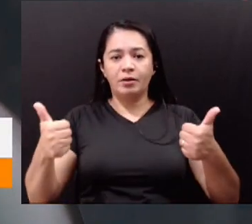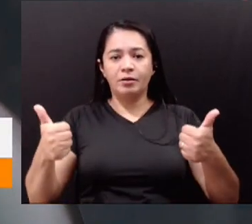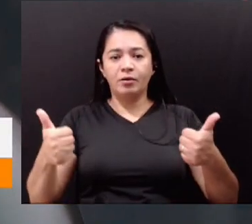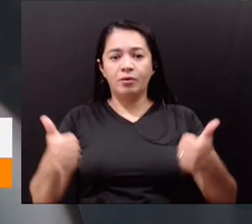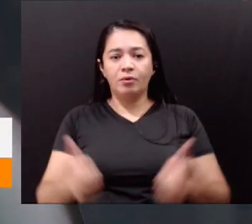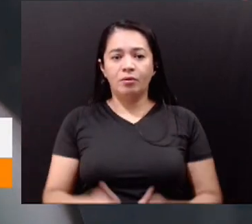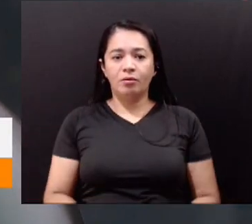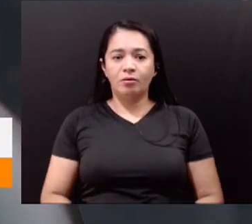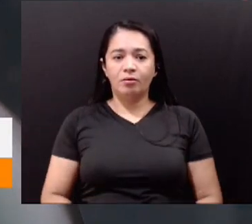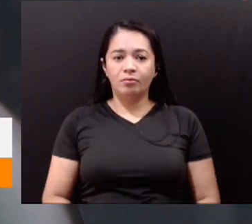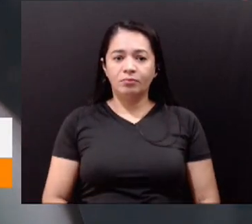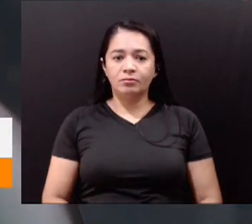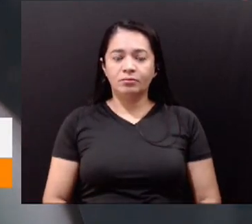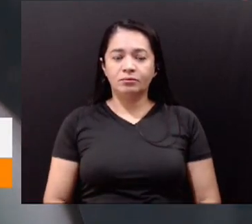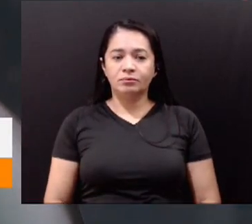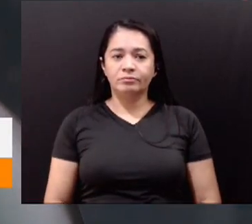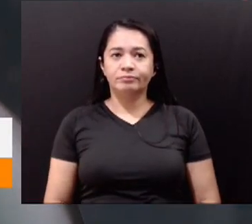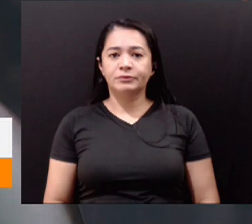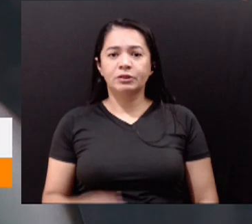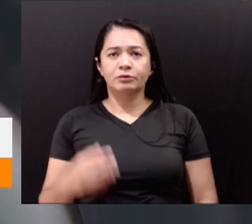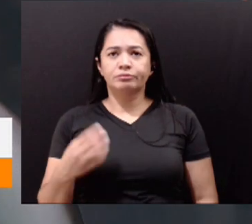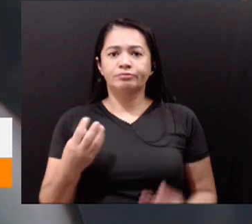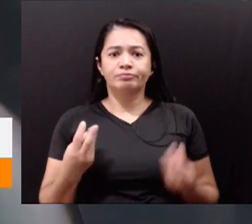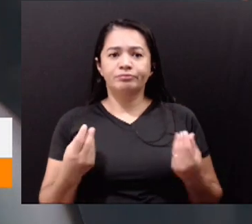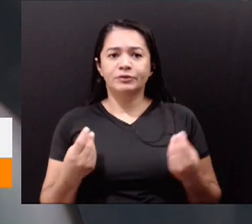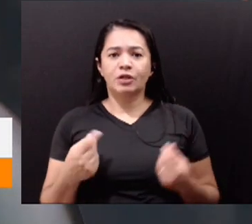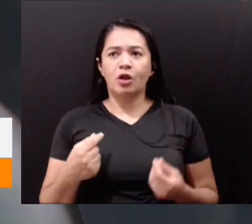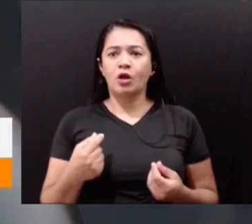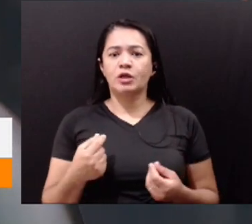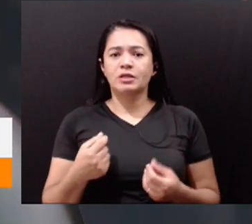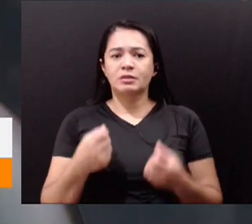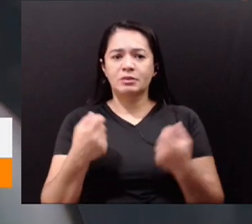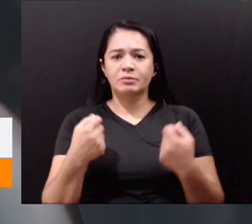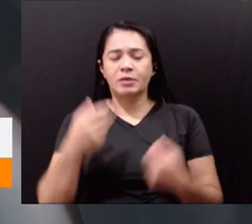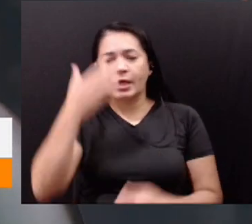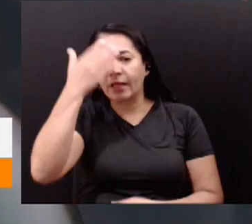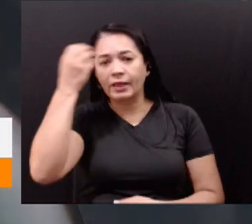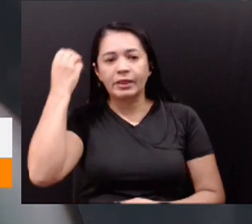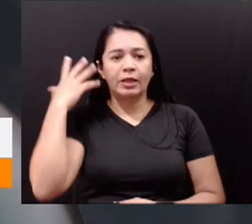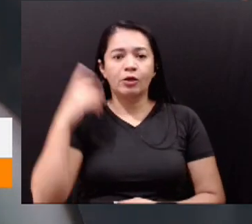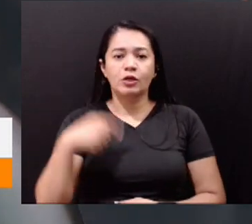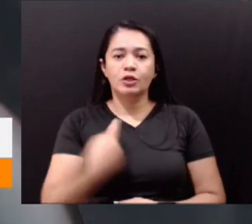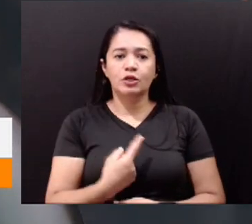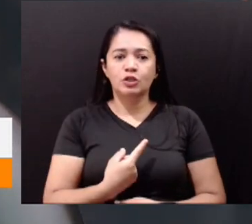Não dá para a gente, descartar, esquecer que somos seres